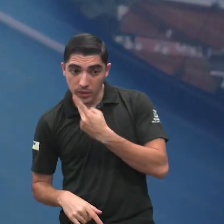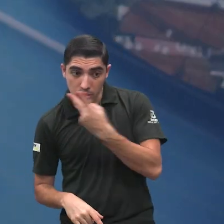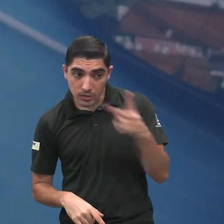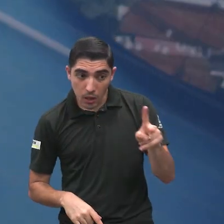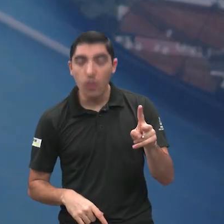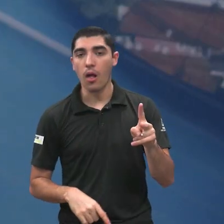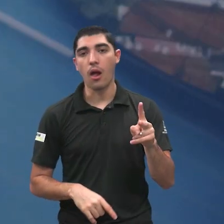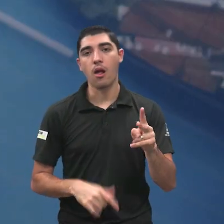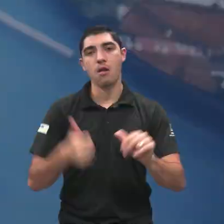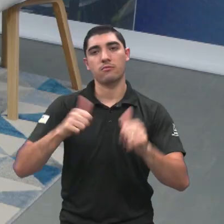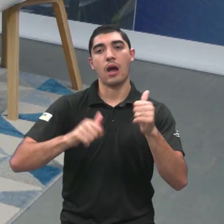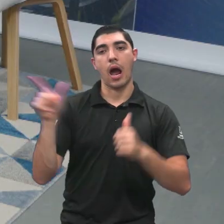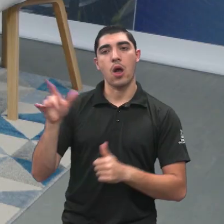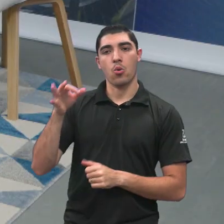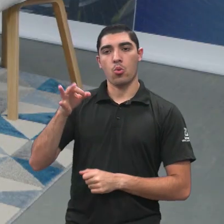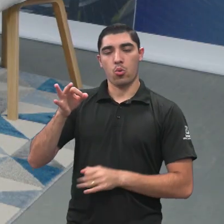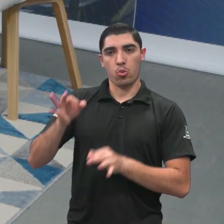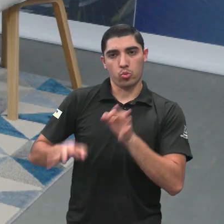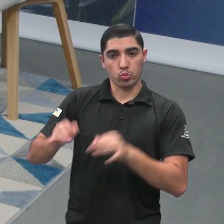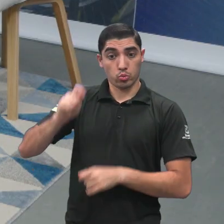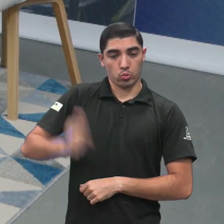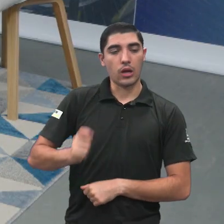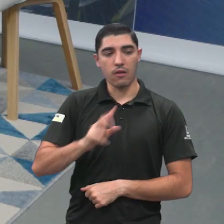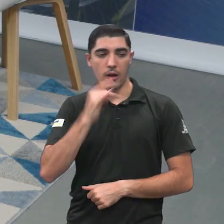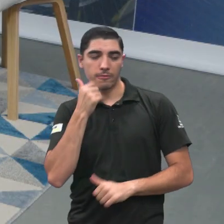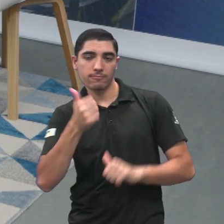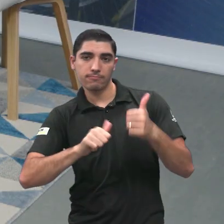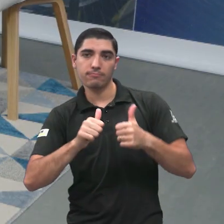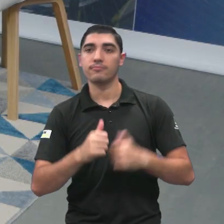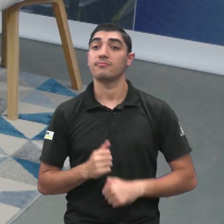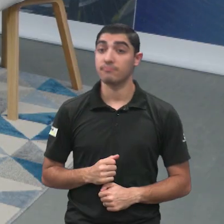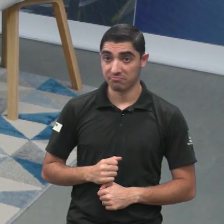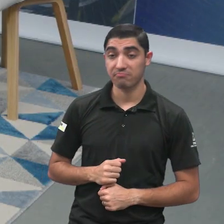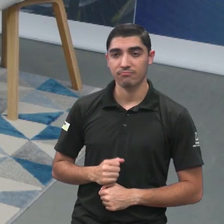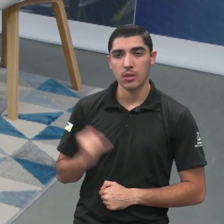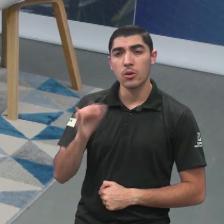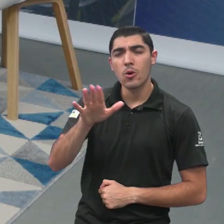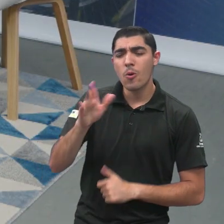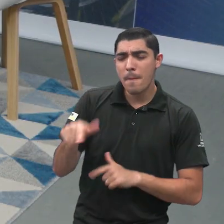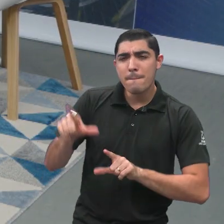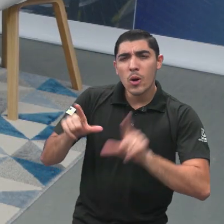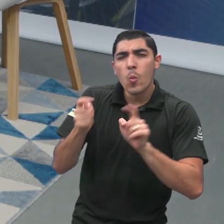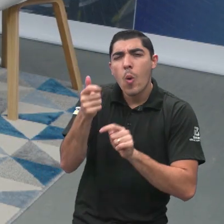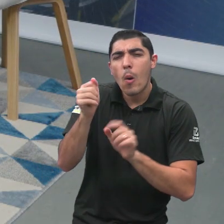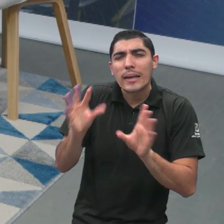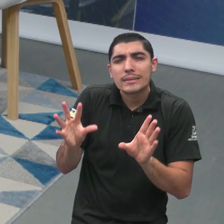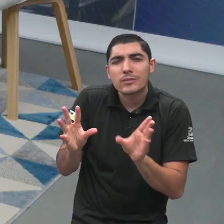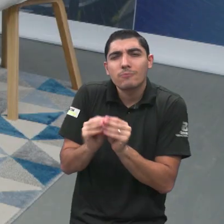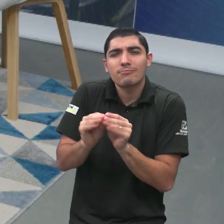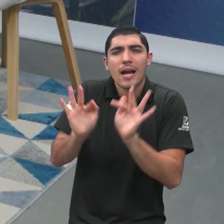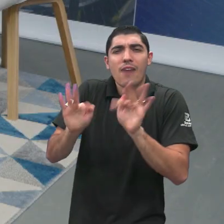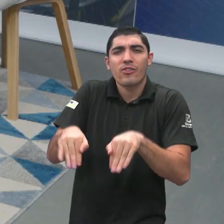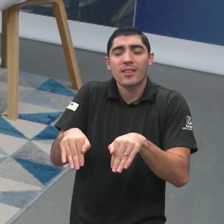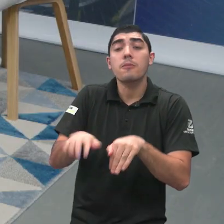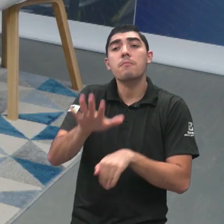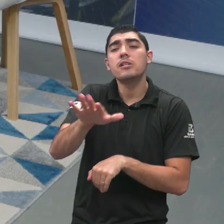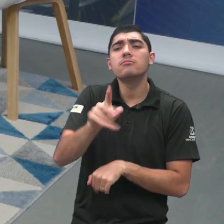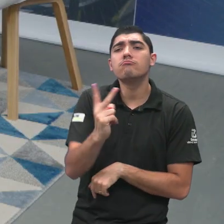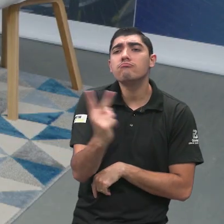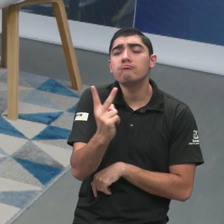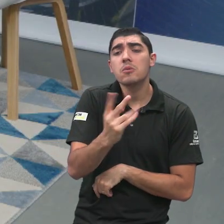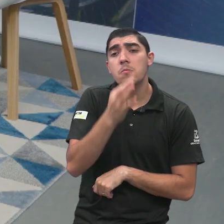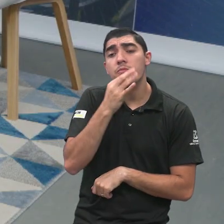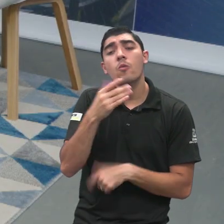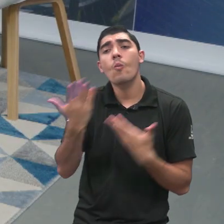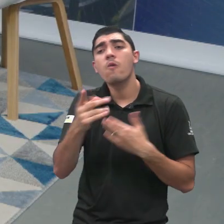essa paternidade. É muito importante isso, né? Nosso programa está quase no finalzinho. Eu quero saber de vocês, para os papais que estão